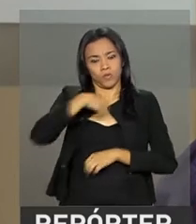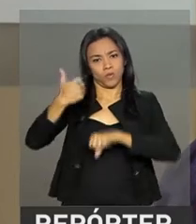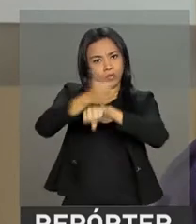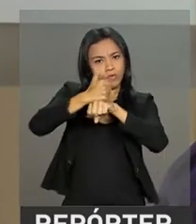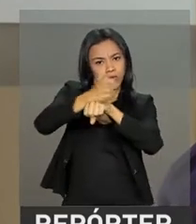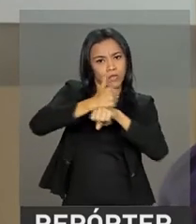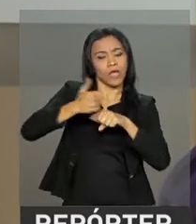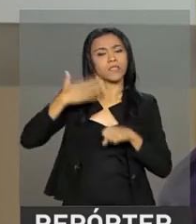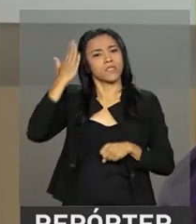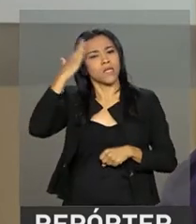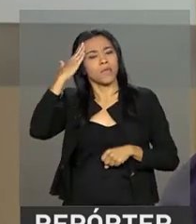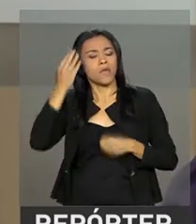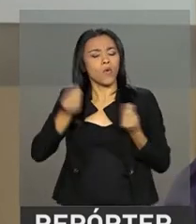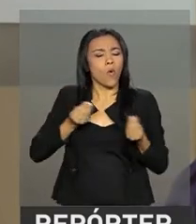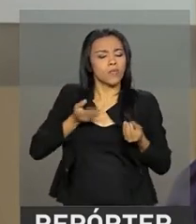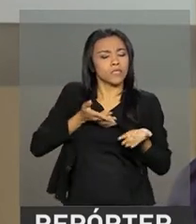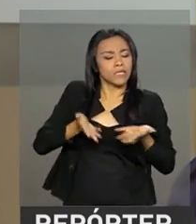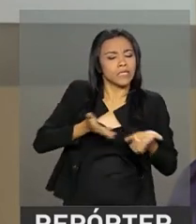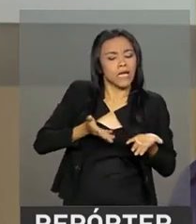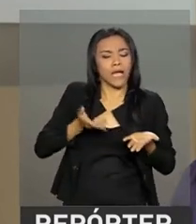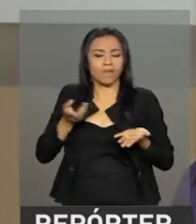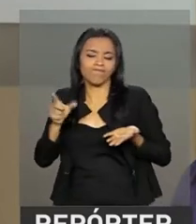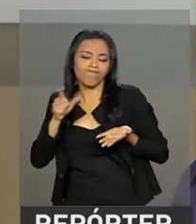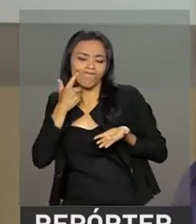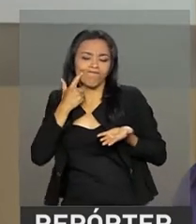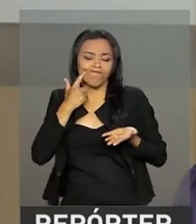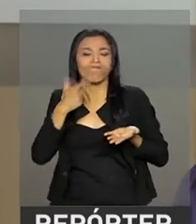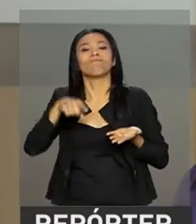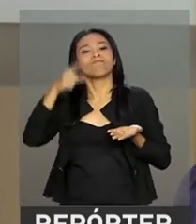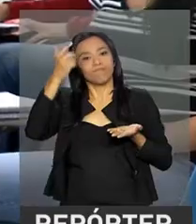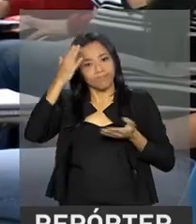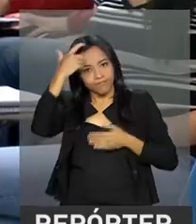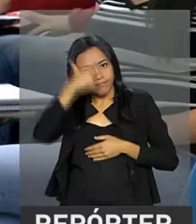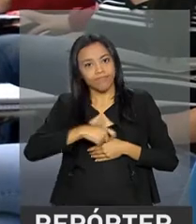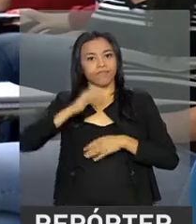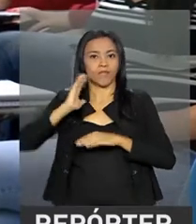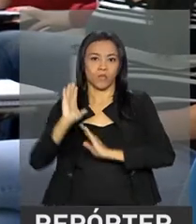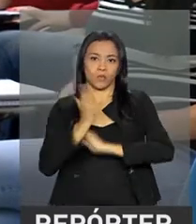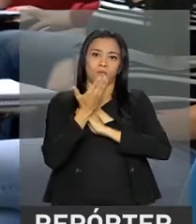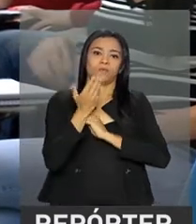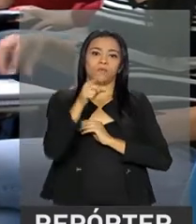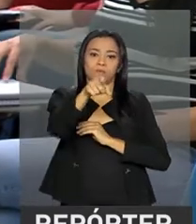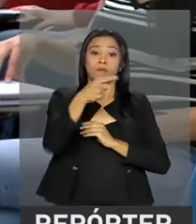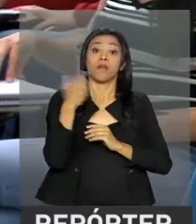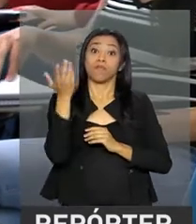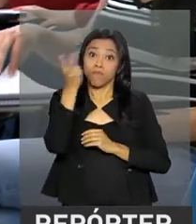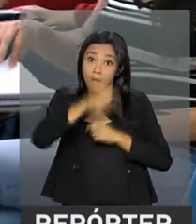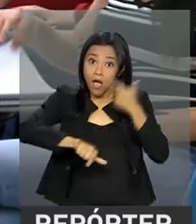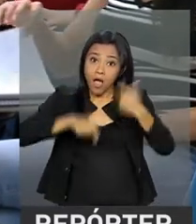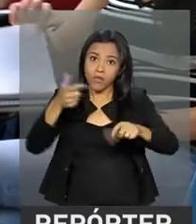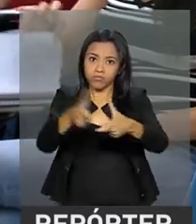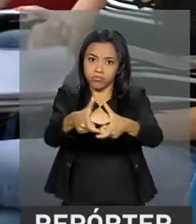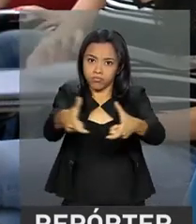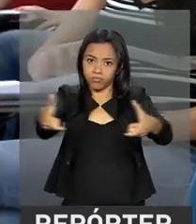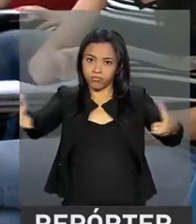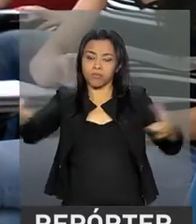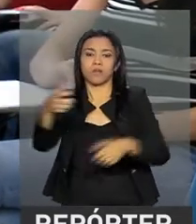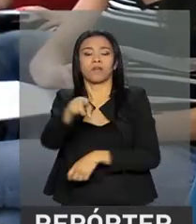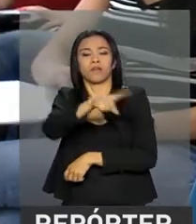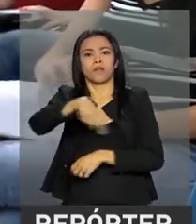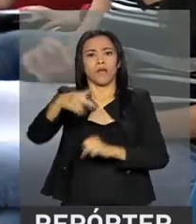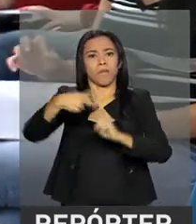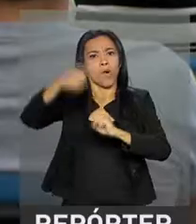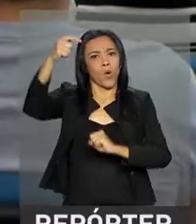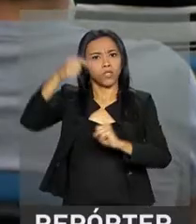tomadas de decisões de tratamentos para os nossos pacientes nem vem crescendo o número de estudantes formados na pós-graduação